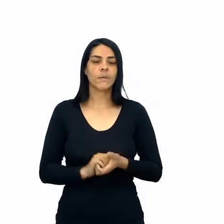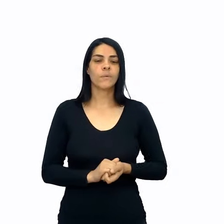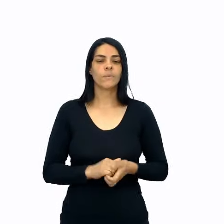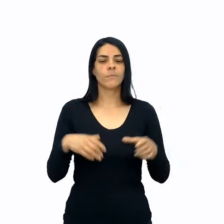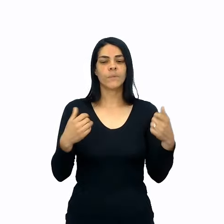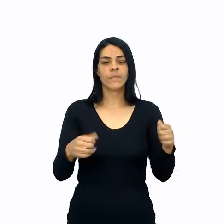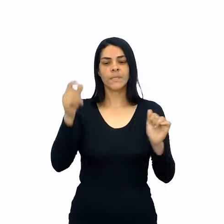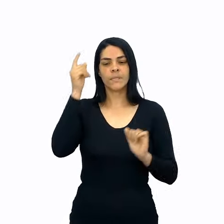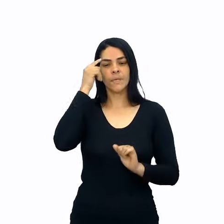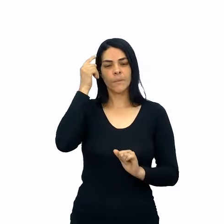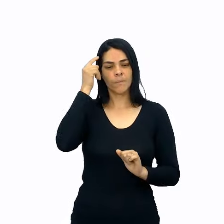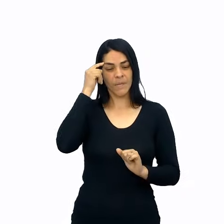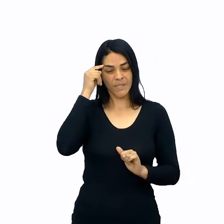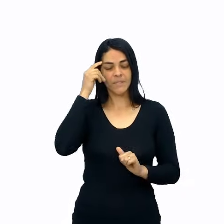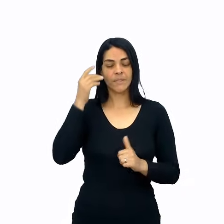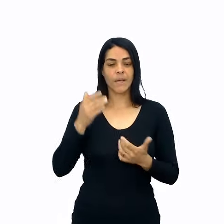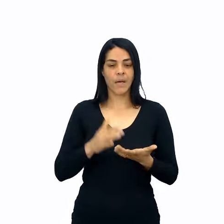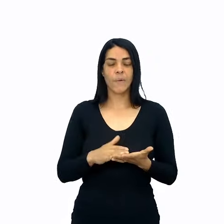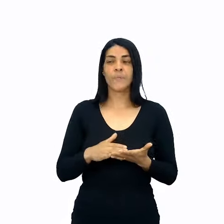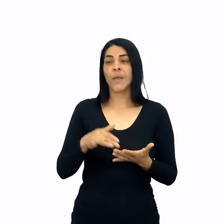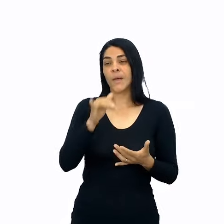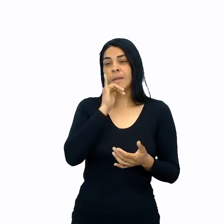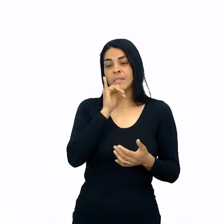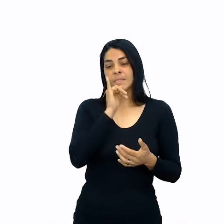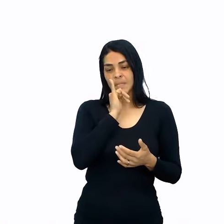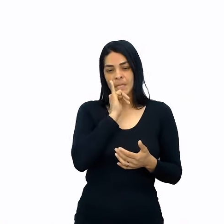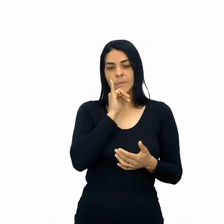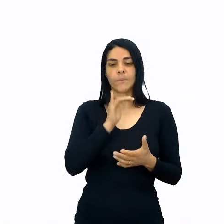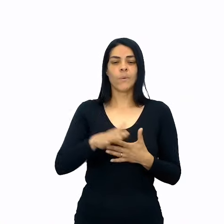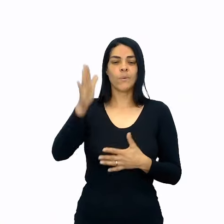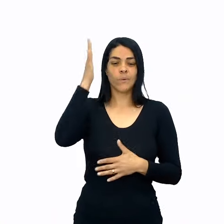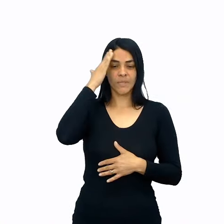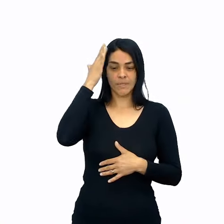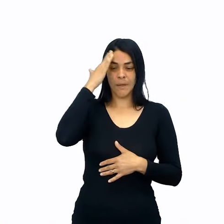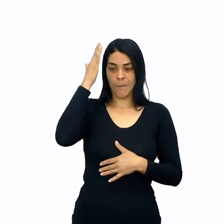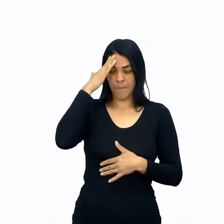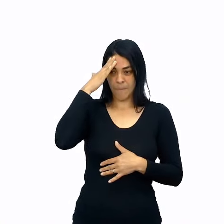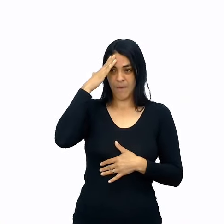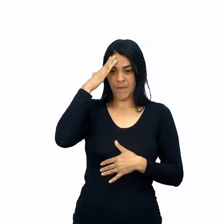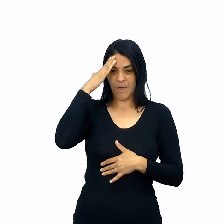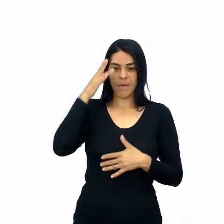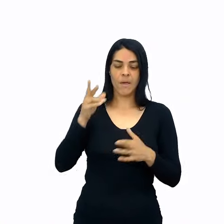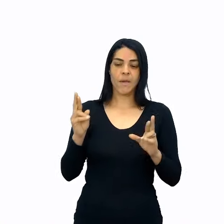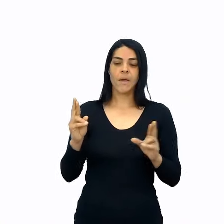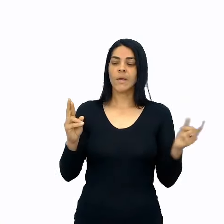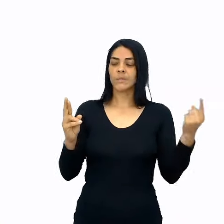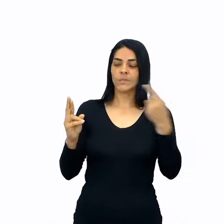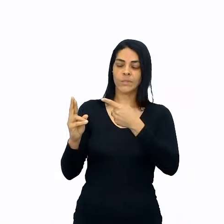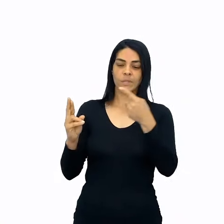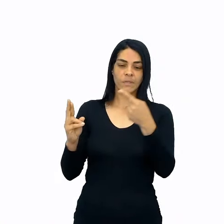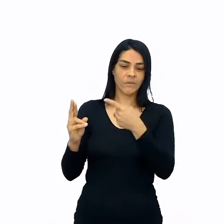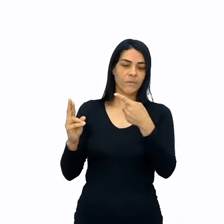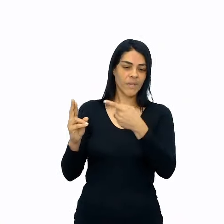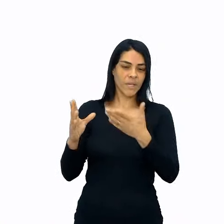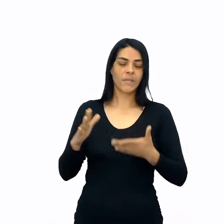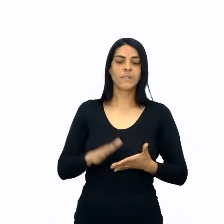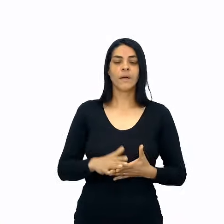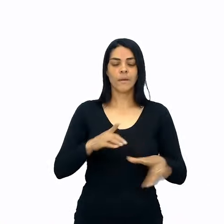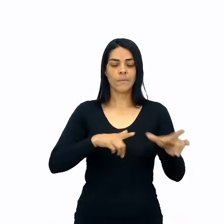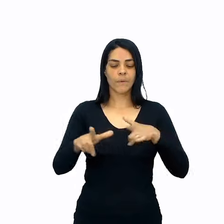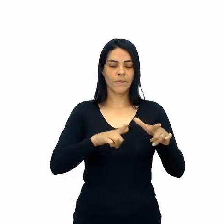pensar em algumas dimensões, como, por exemplo, os saberes de referência a serem mobilizados para se trabalhar os